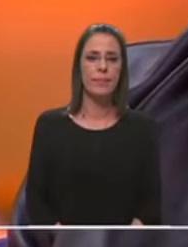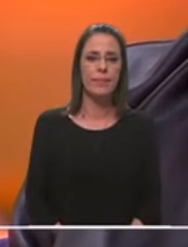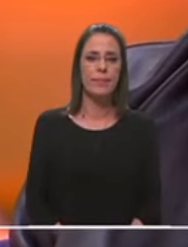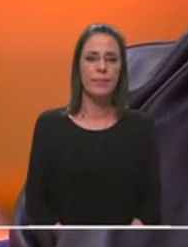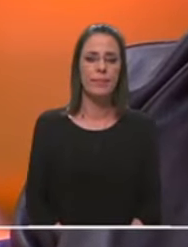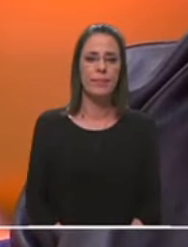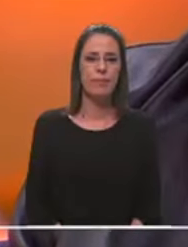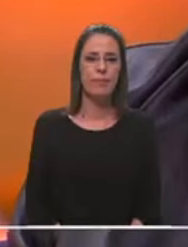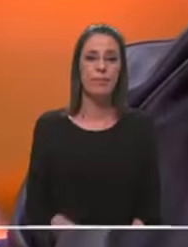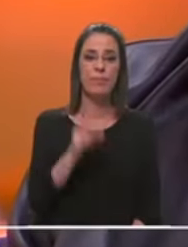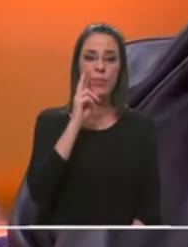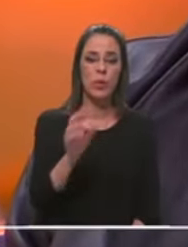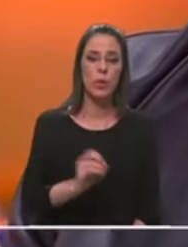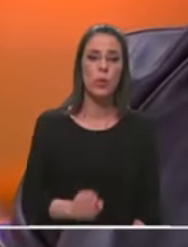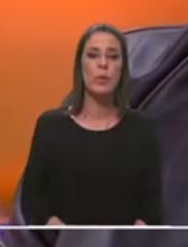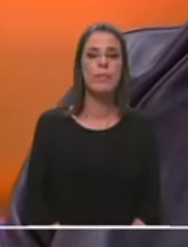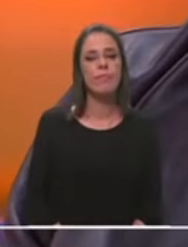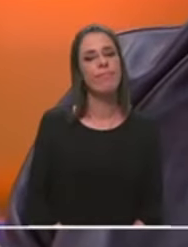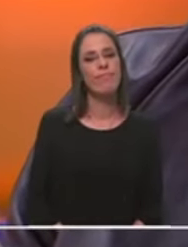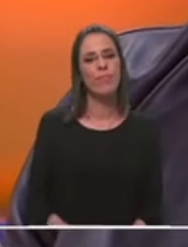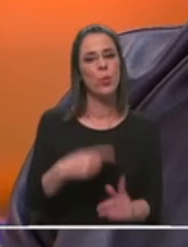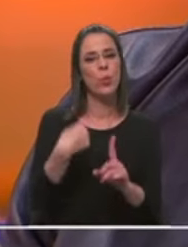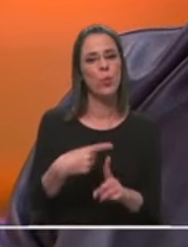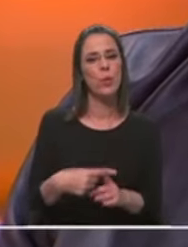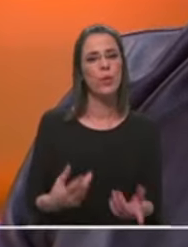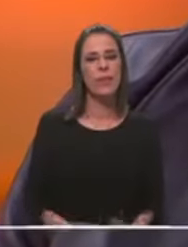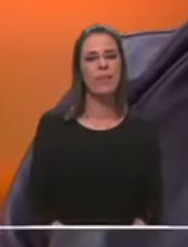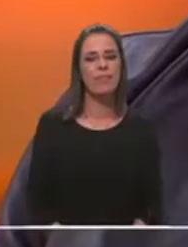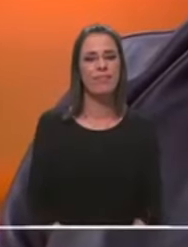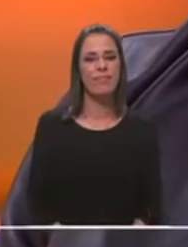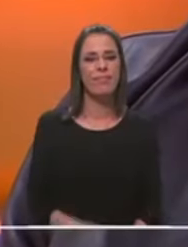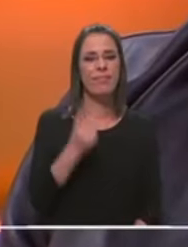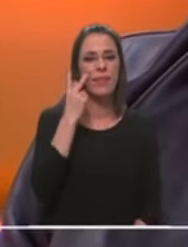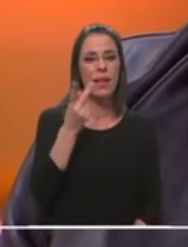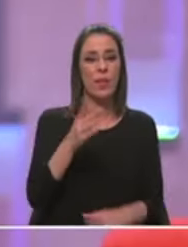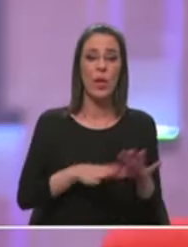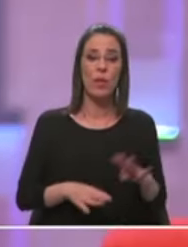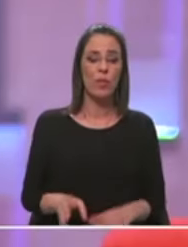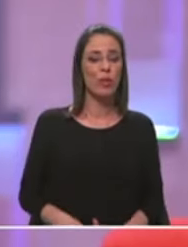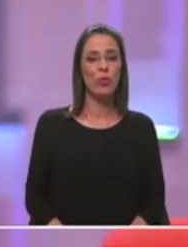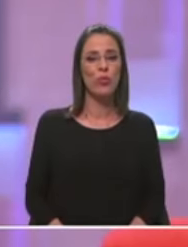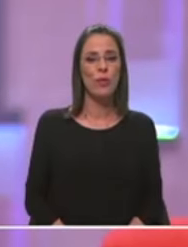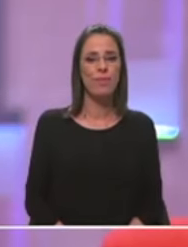E não viu, e não viu o sucesso imenso? Não. A vida que construiu.